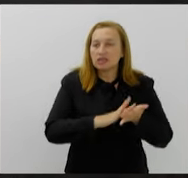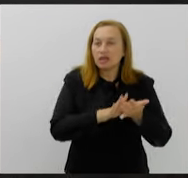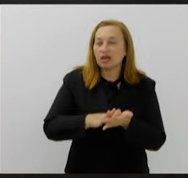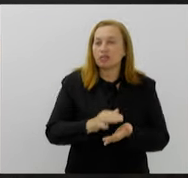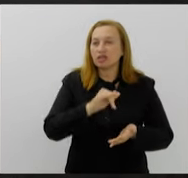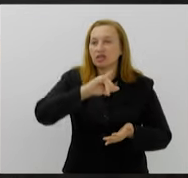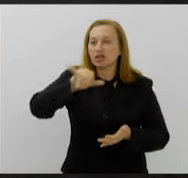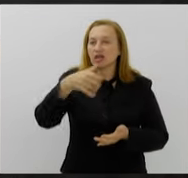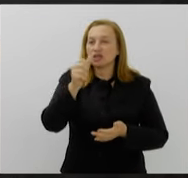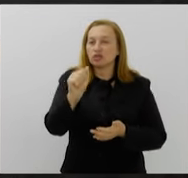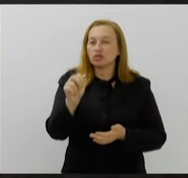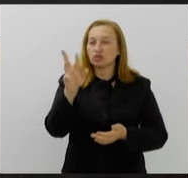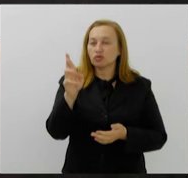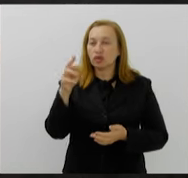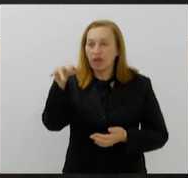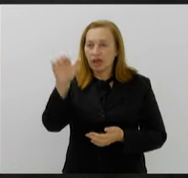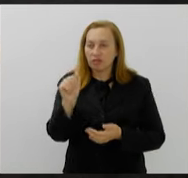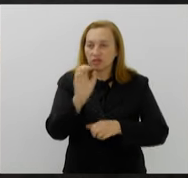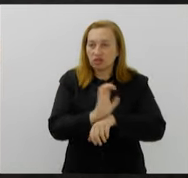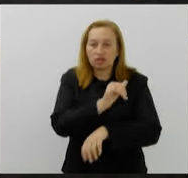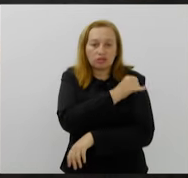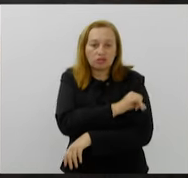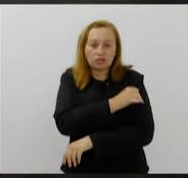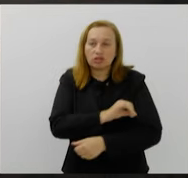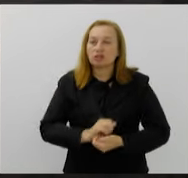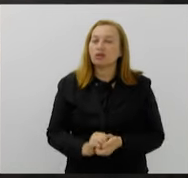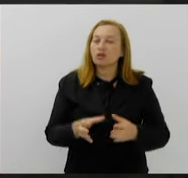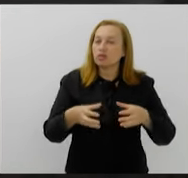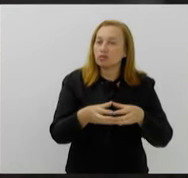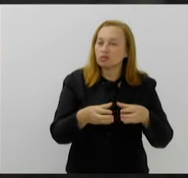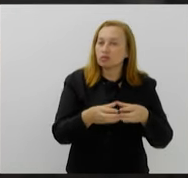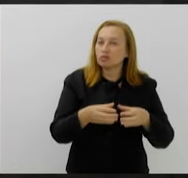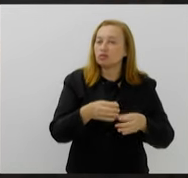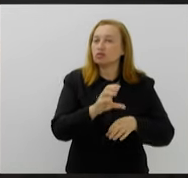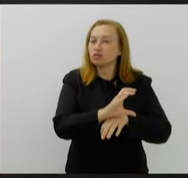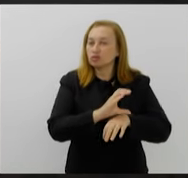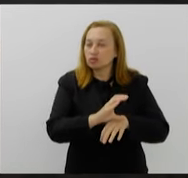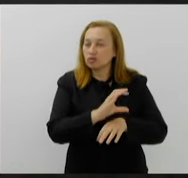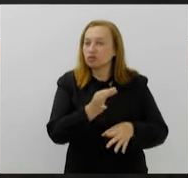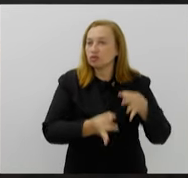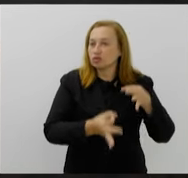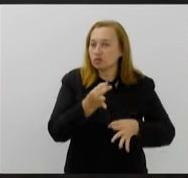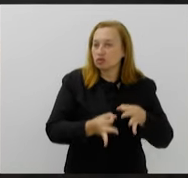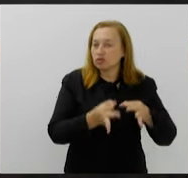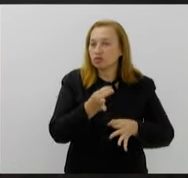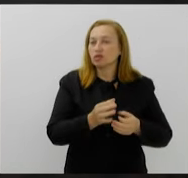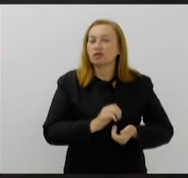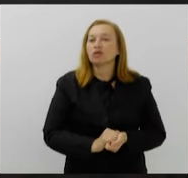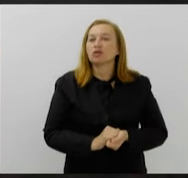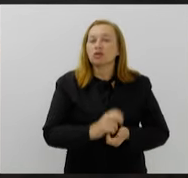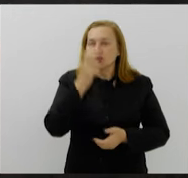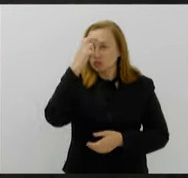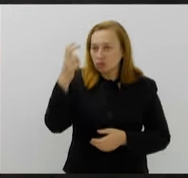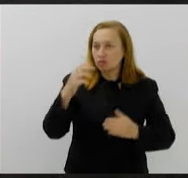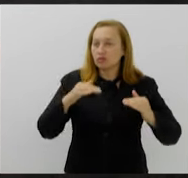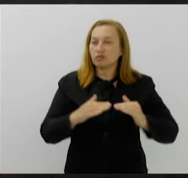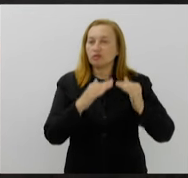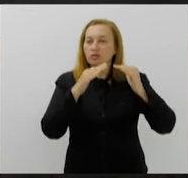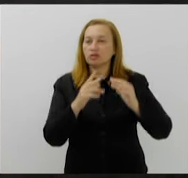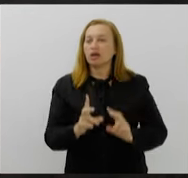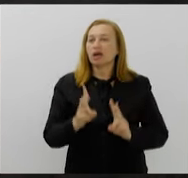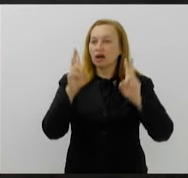material do Estado do Rio de Janeiro pareceres das comissões Constituição e justiça pela juridicidade de Cultura favorável